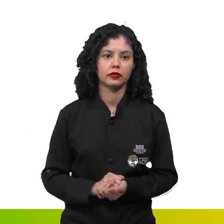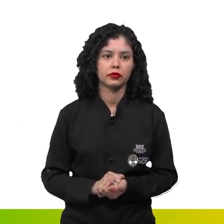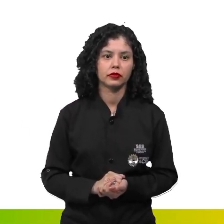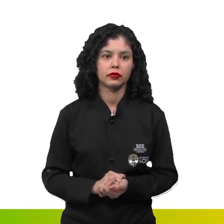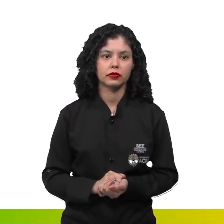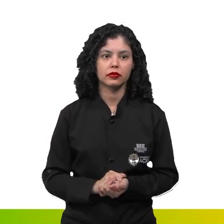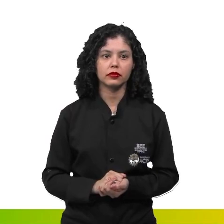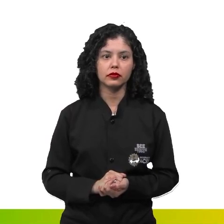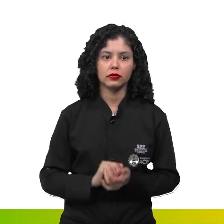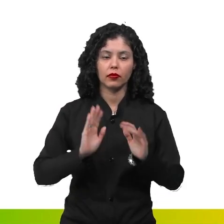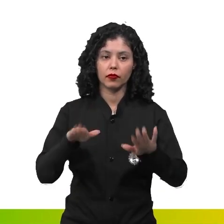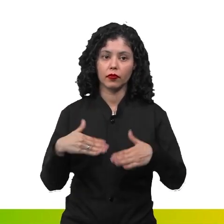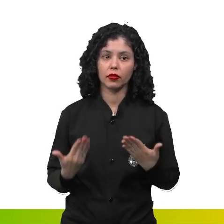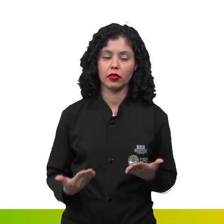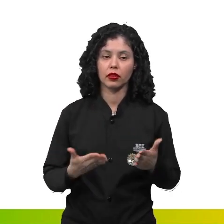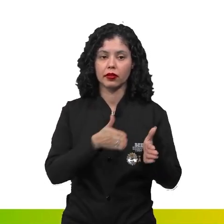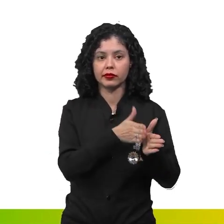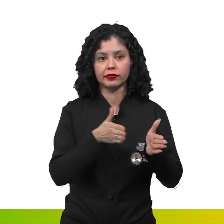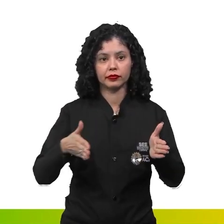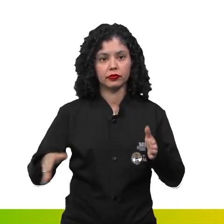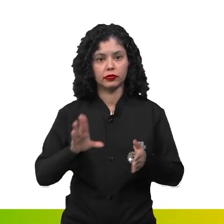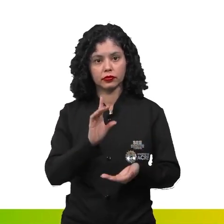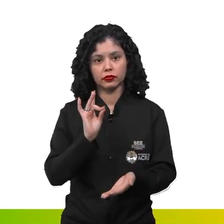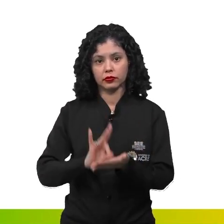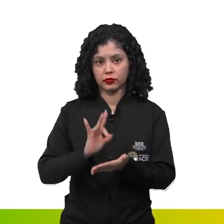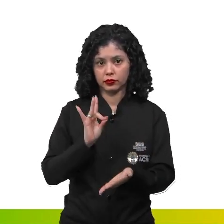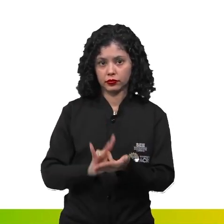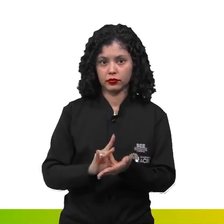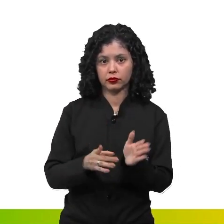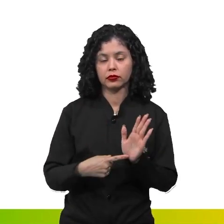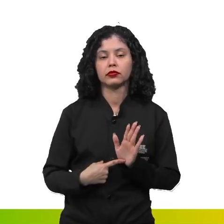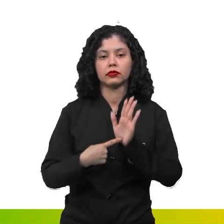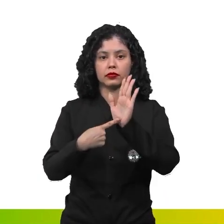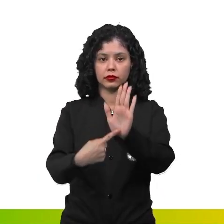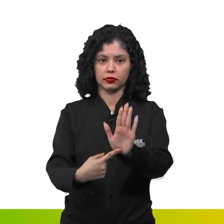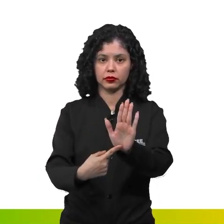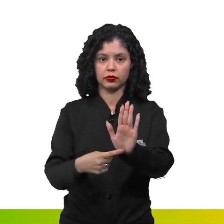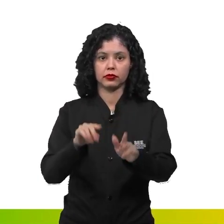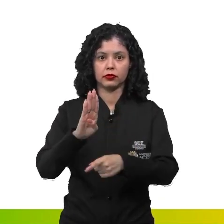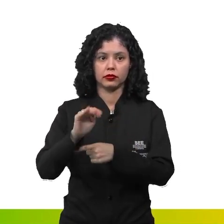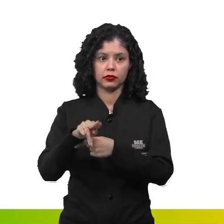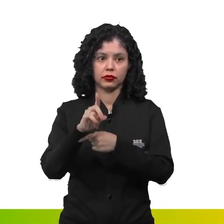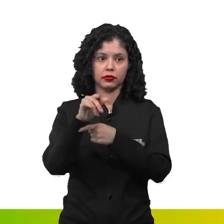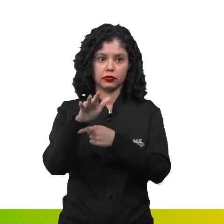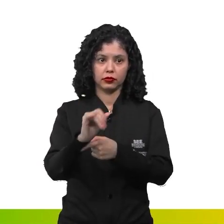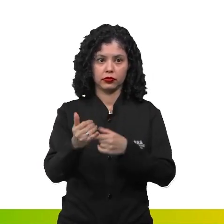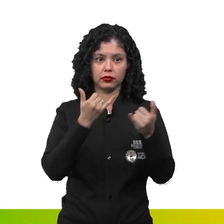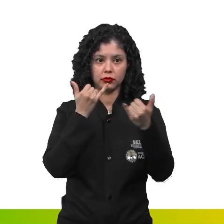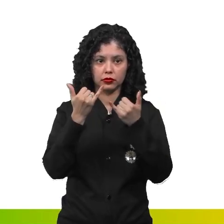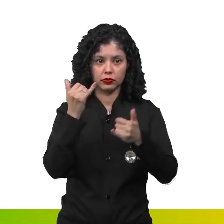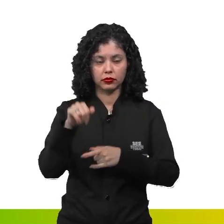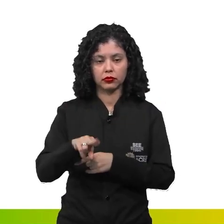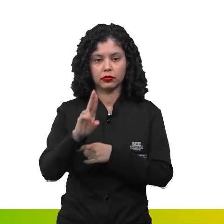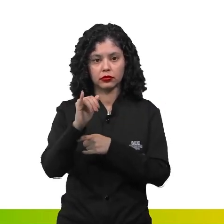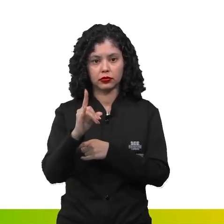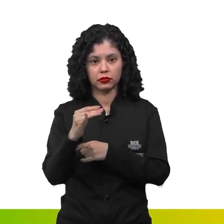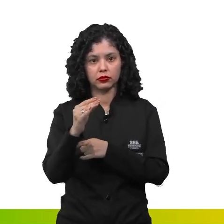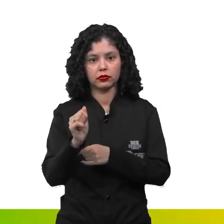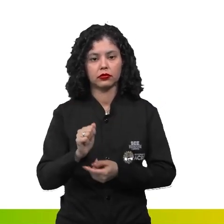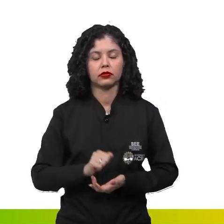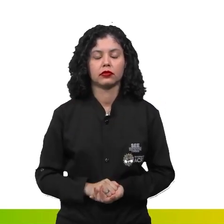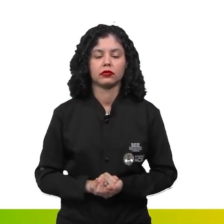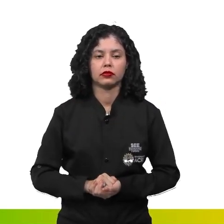Questão 2 diz assim: qual das seguintes alternativas é verdadeira sobre representação